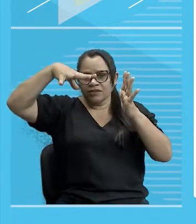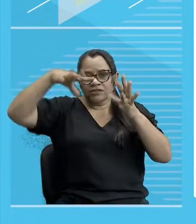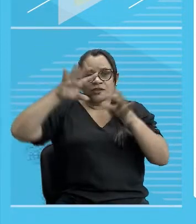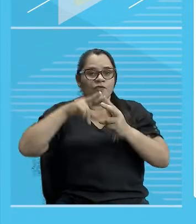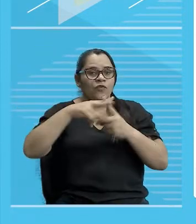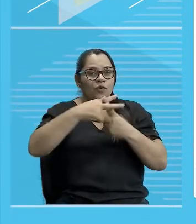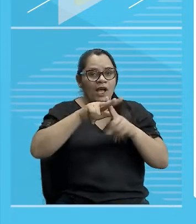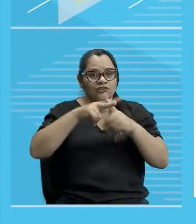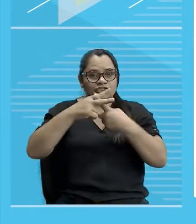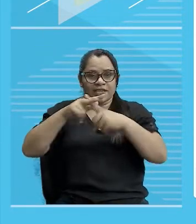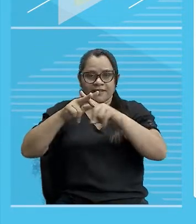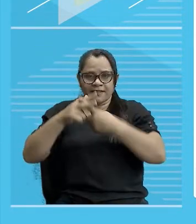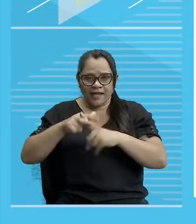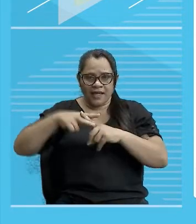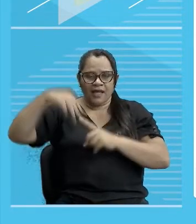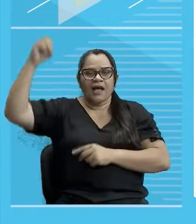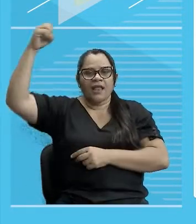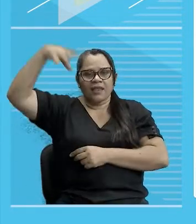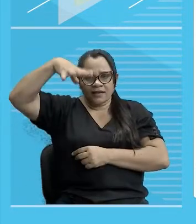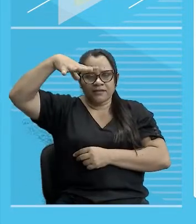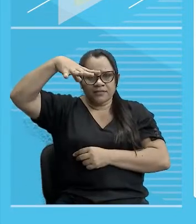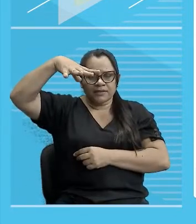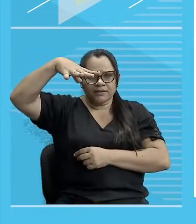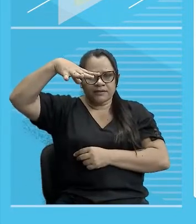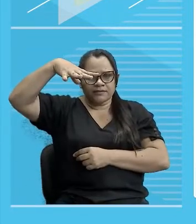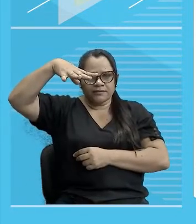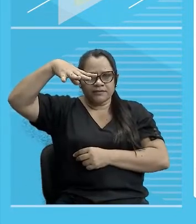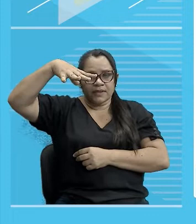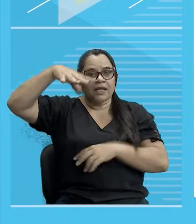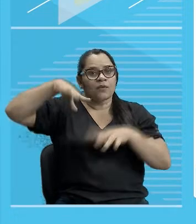lâmpada lâmpadas